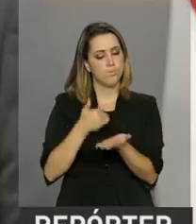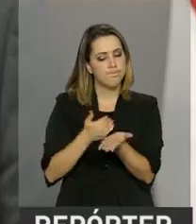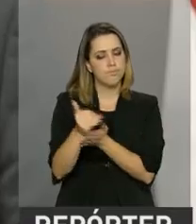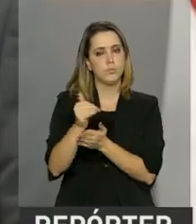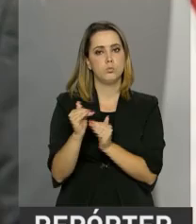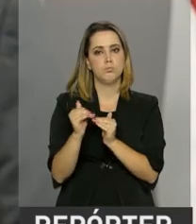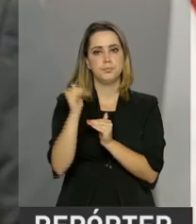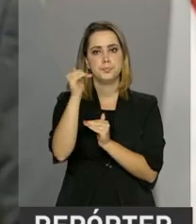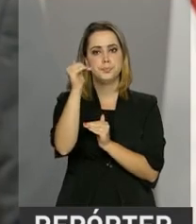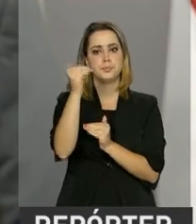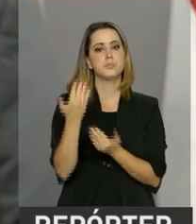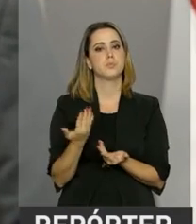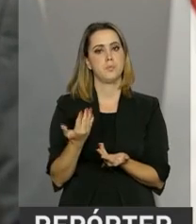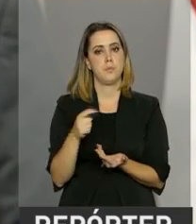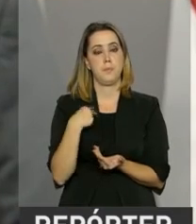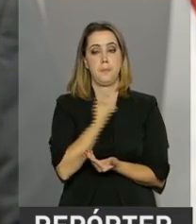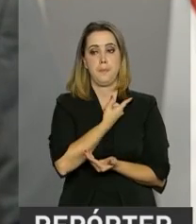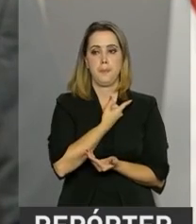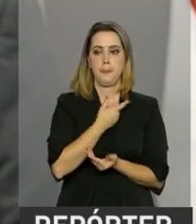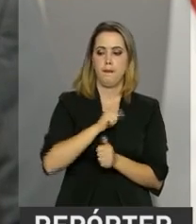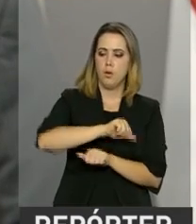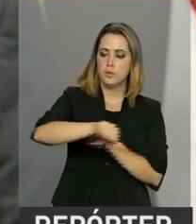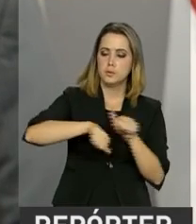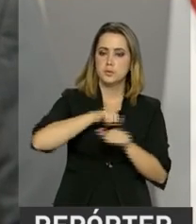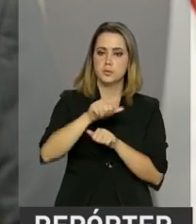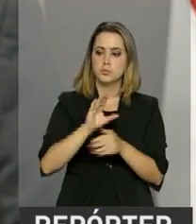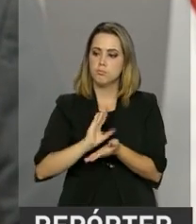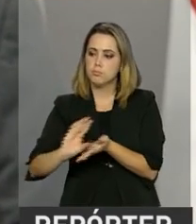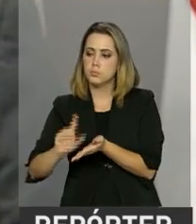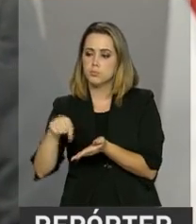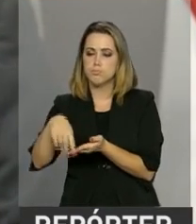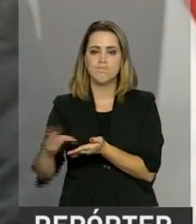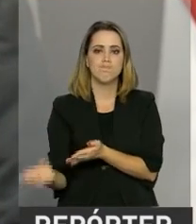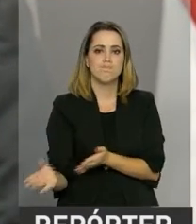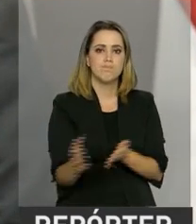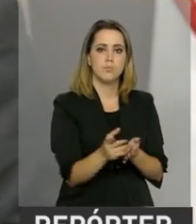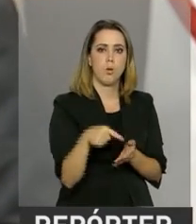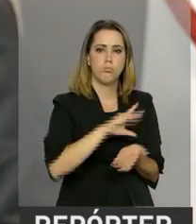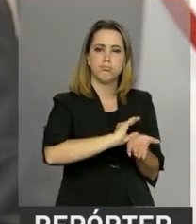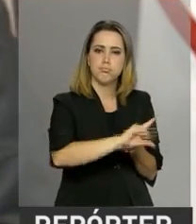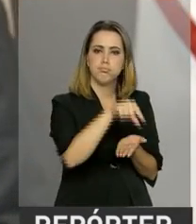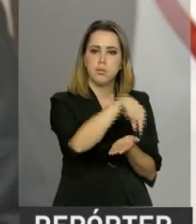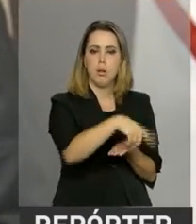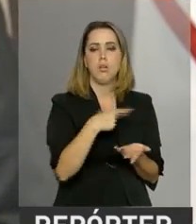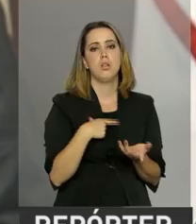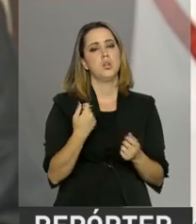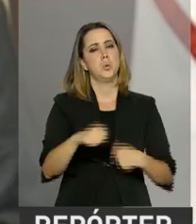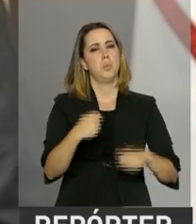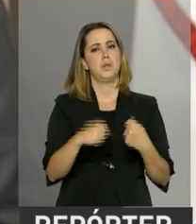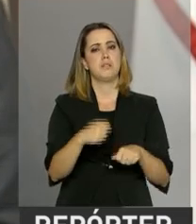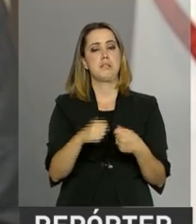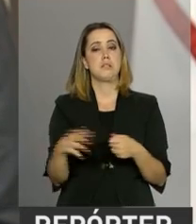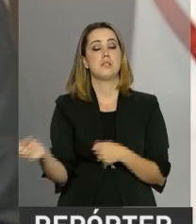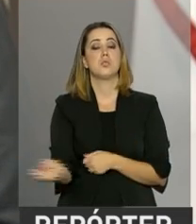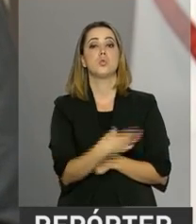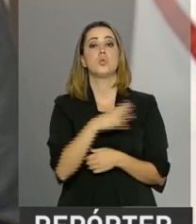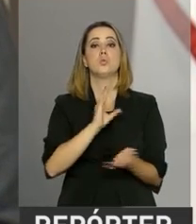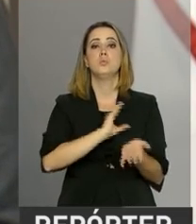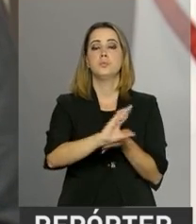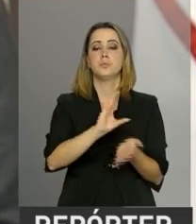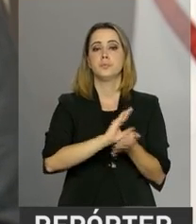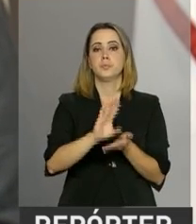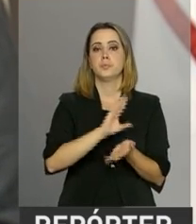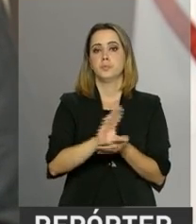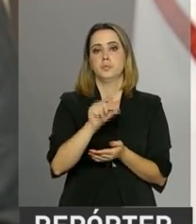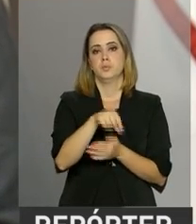alta. Nós vamos remanejar recursos que estão dentro do Ministério, já dentro do orçamento, não depende de novos recursos por